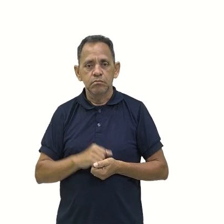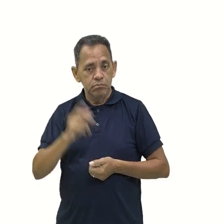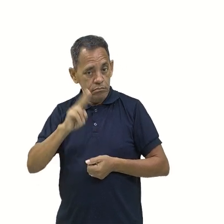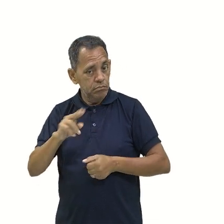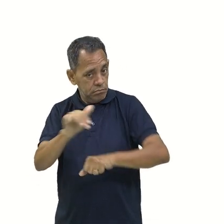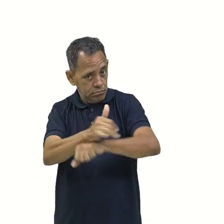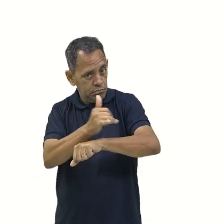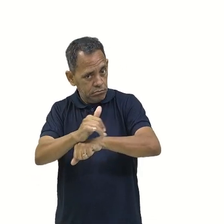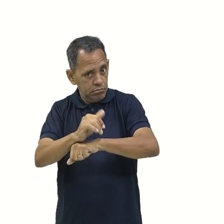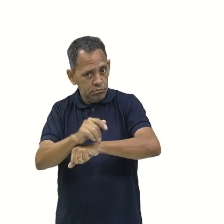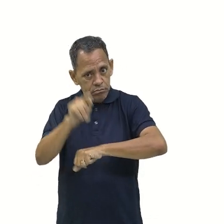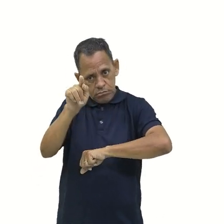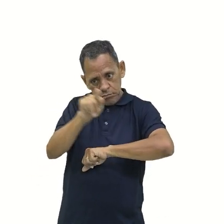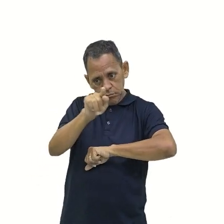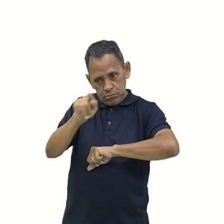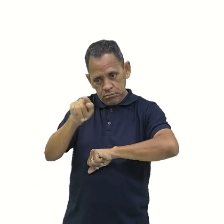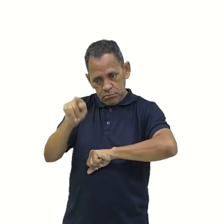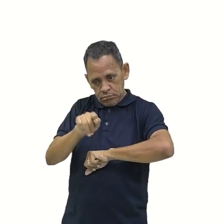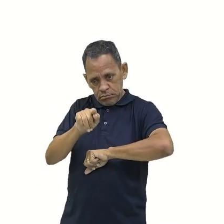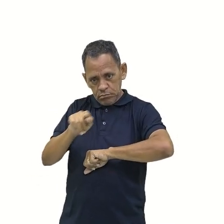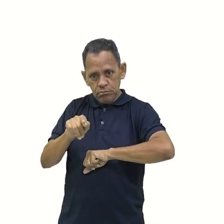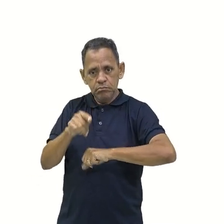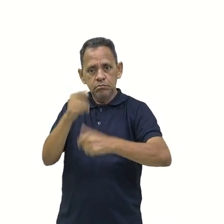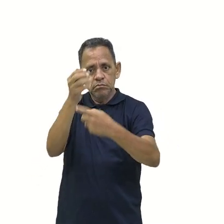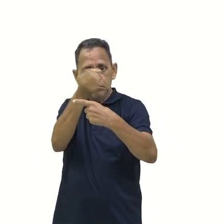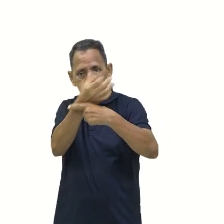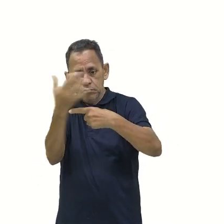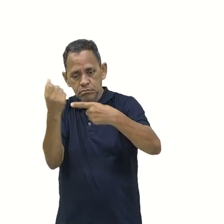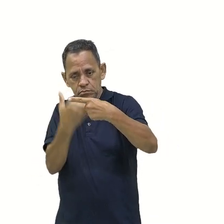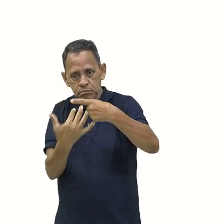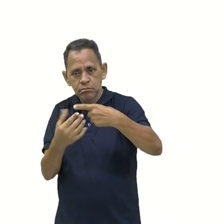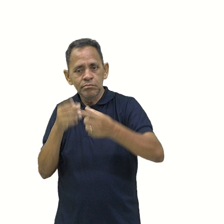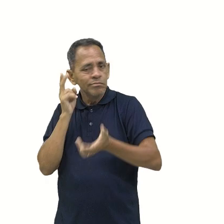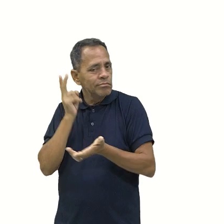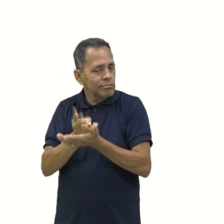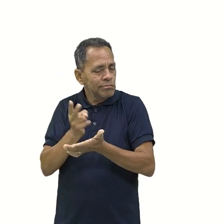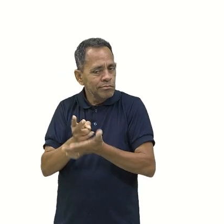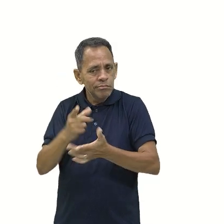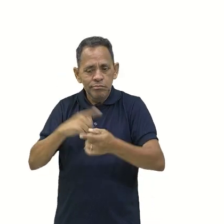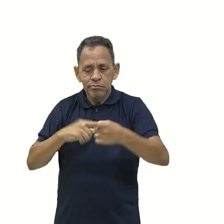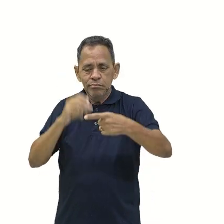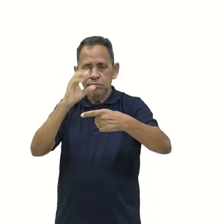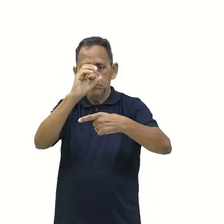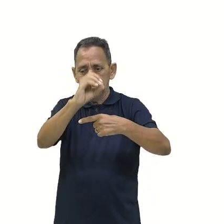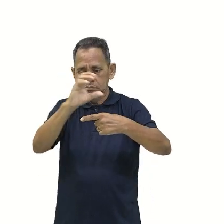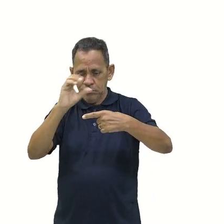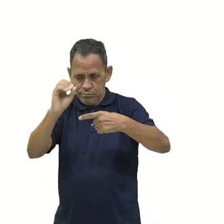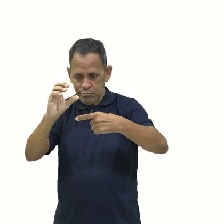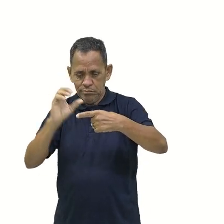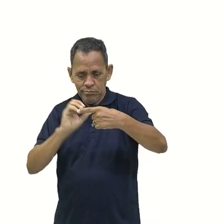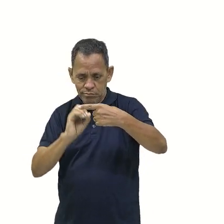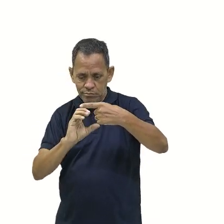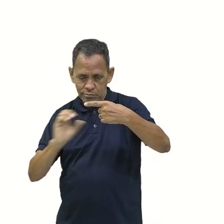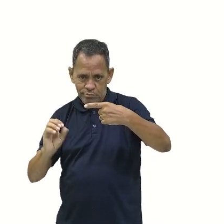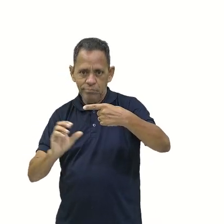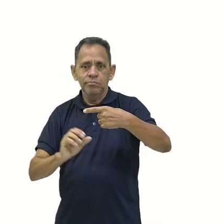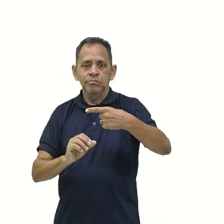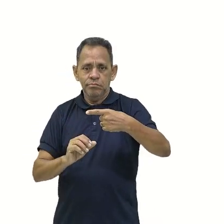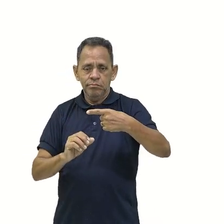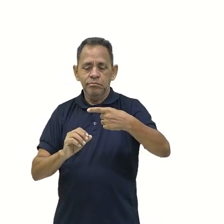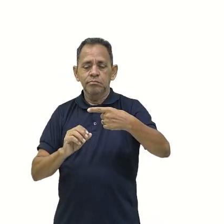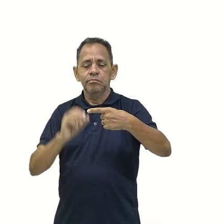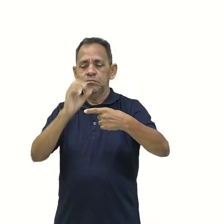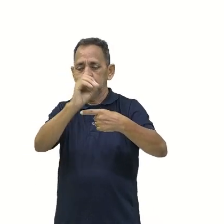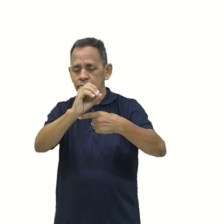simplificar as frações, tá? Toda vez que a gente tiver zeros, tanto no